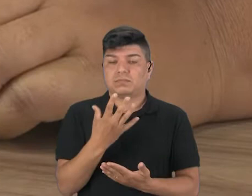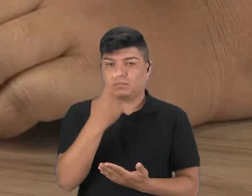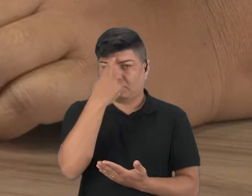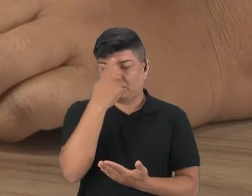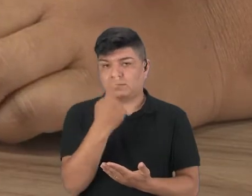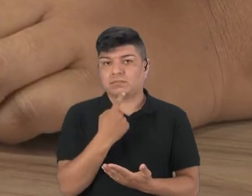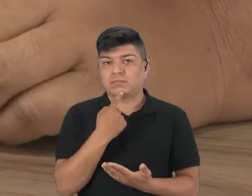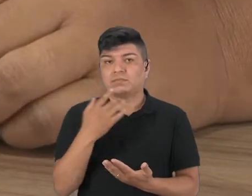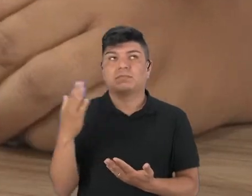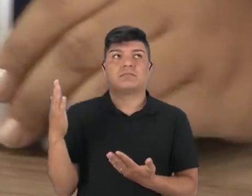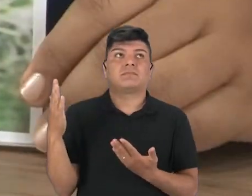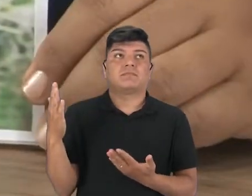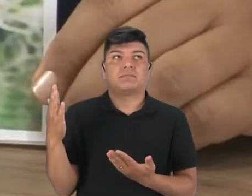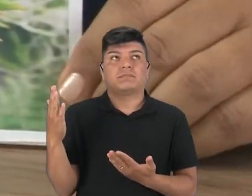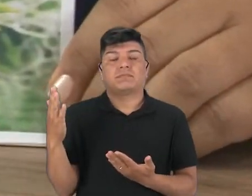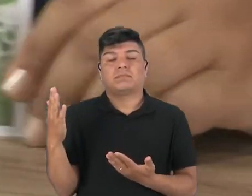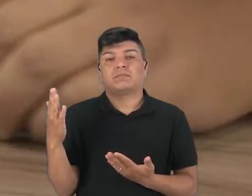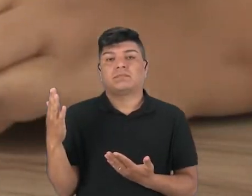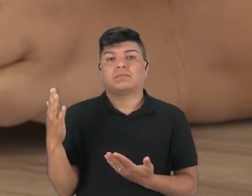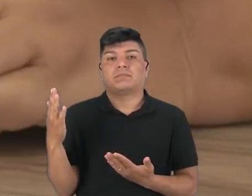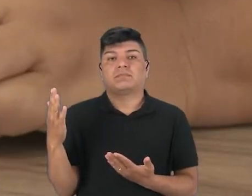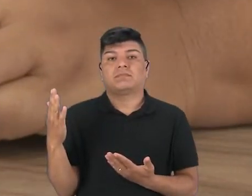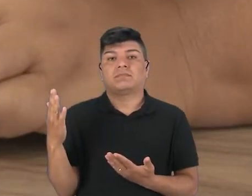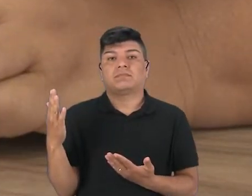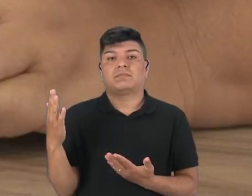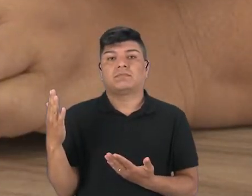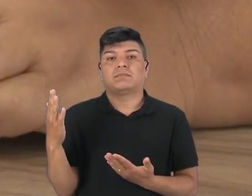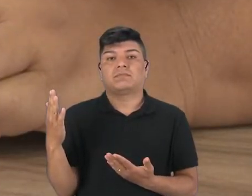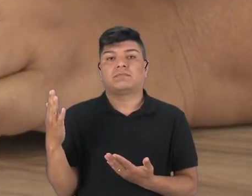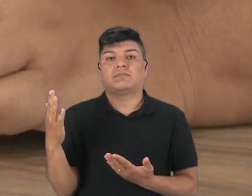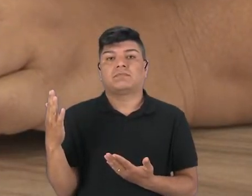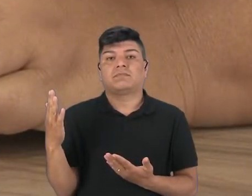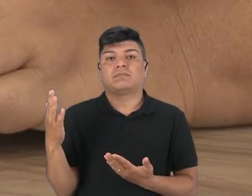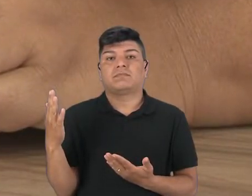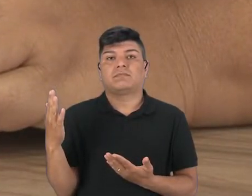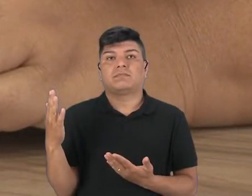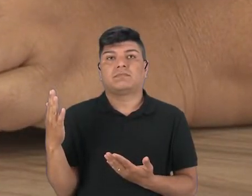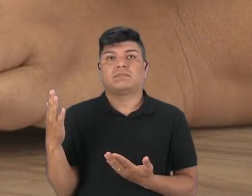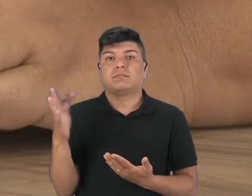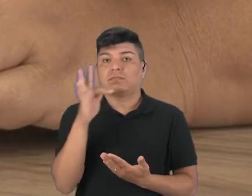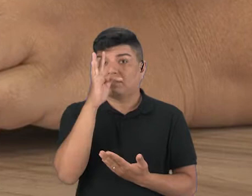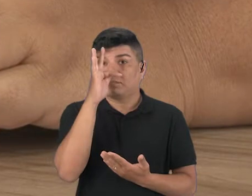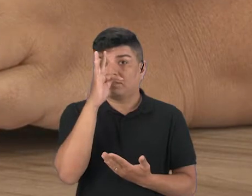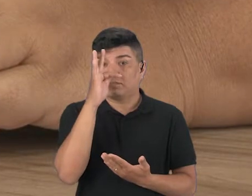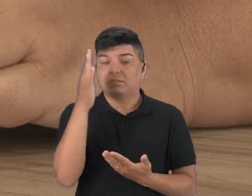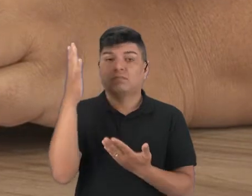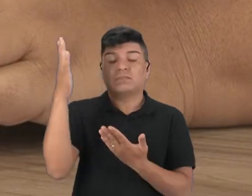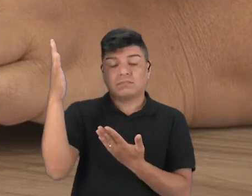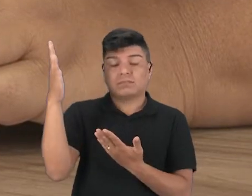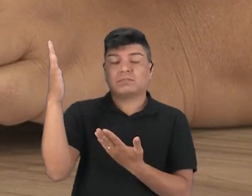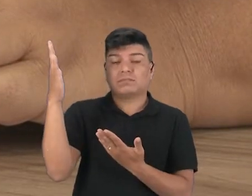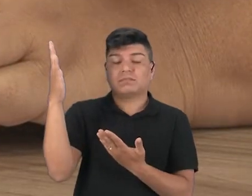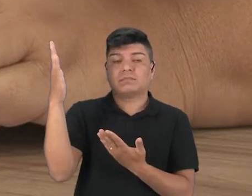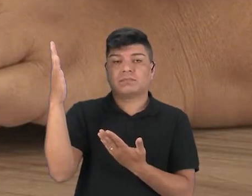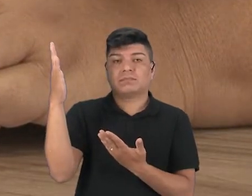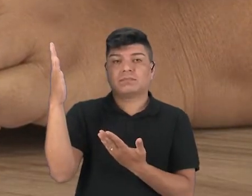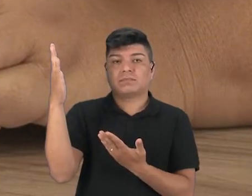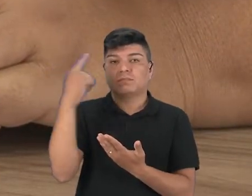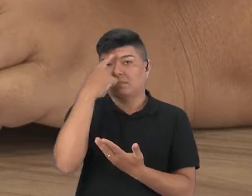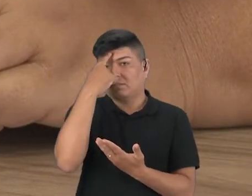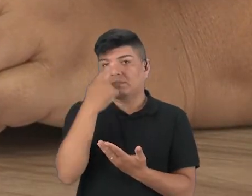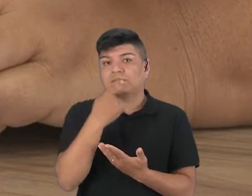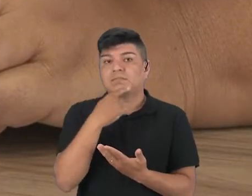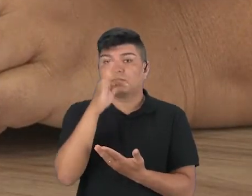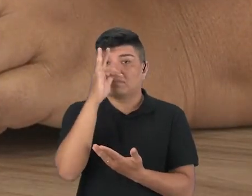imagem. É a imagem de uma flor, olha só, de